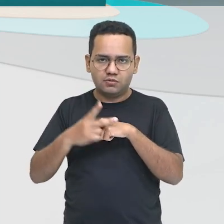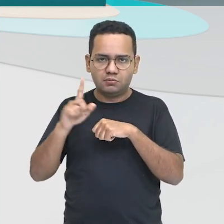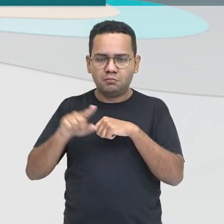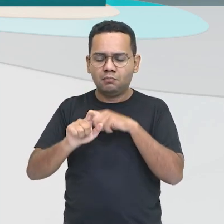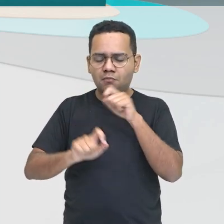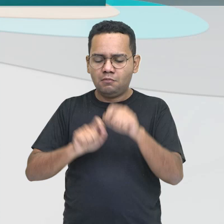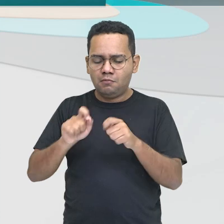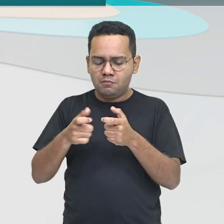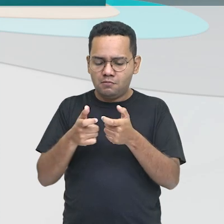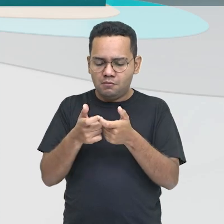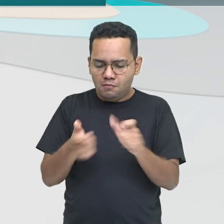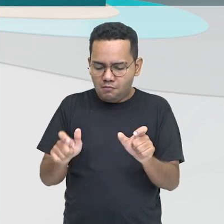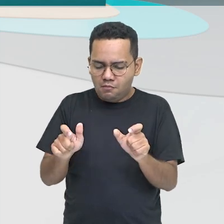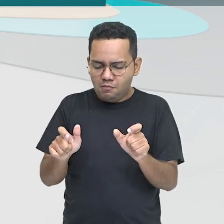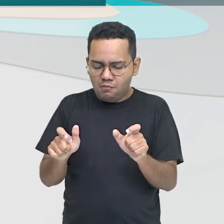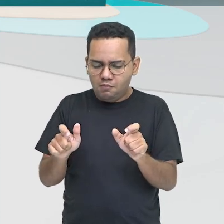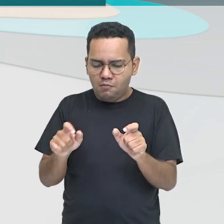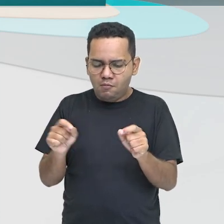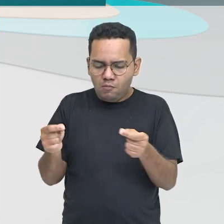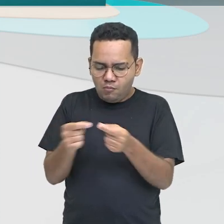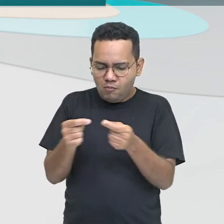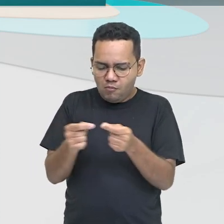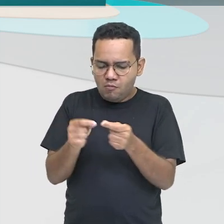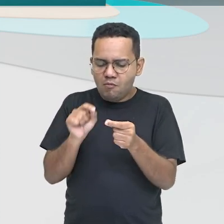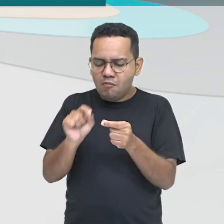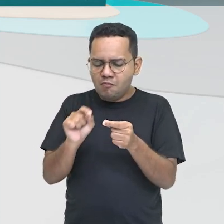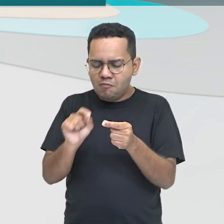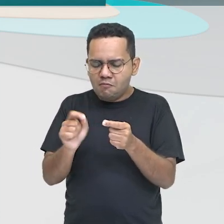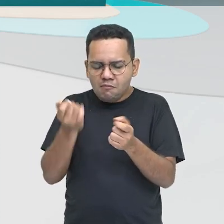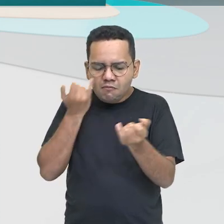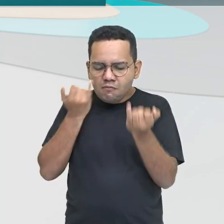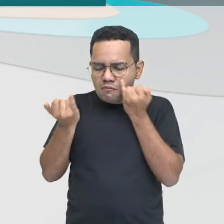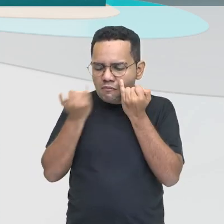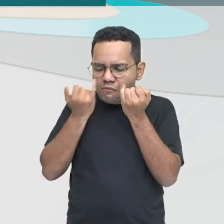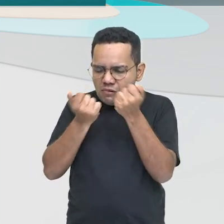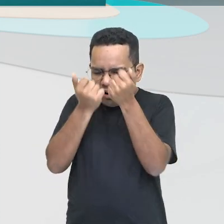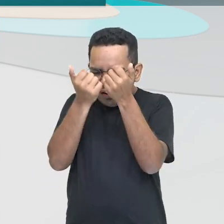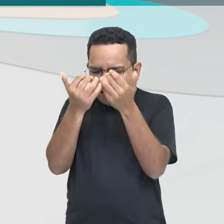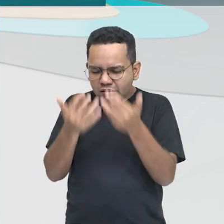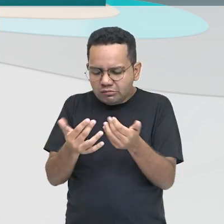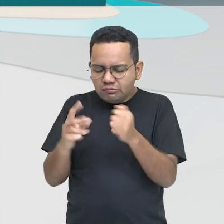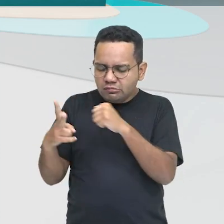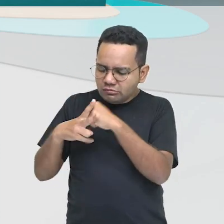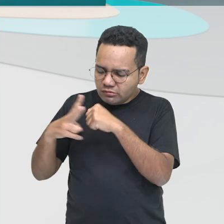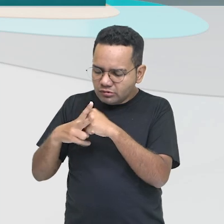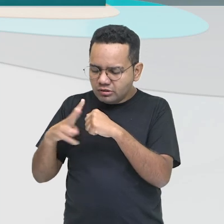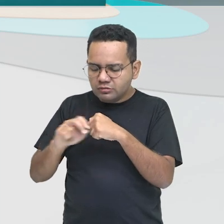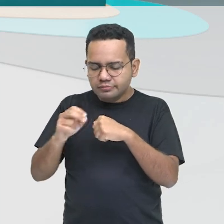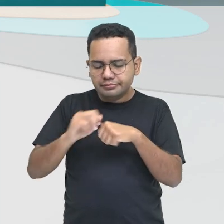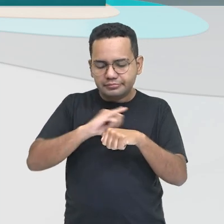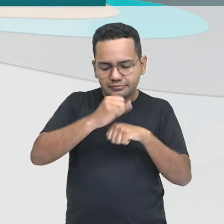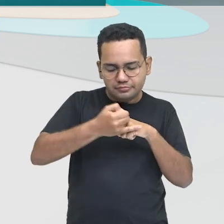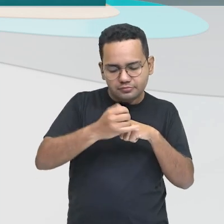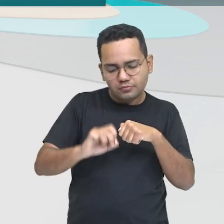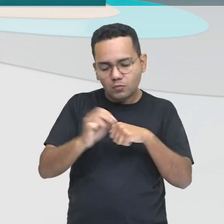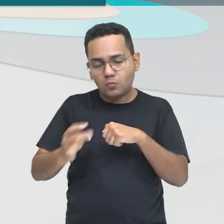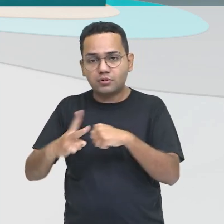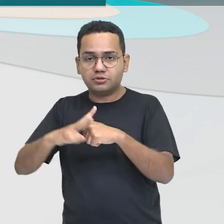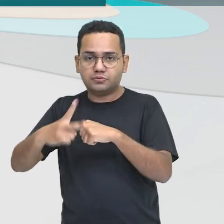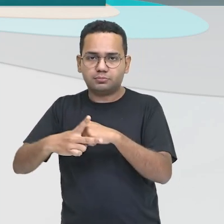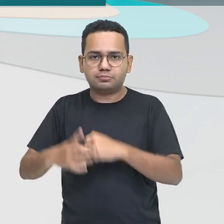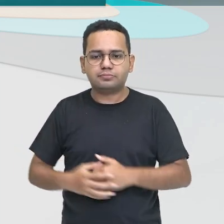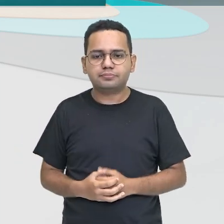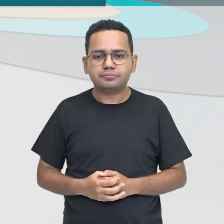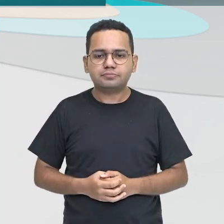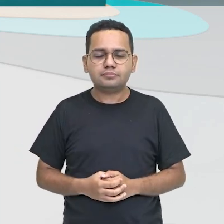utilizar aí para descrever, né, para trazer uma informação a mais sobre um verbo, sobre um adjetivo ou sobre um